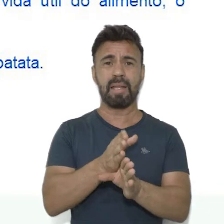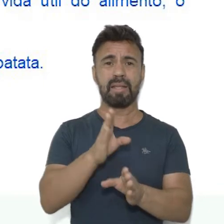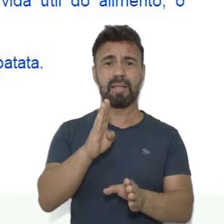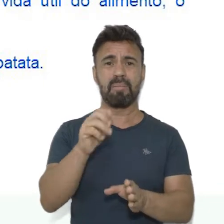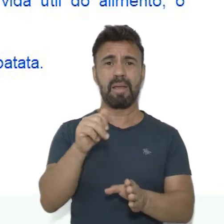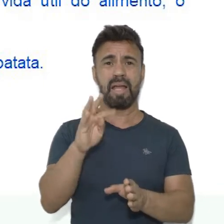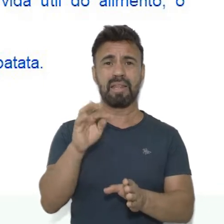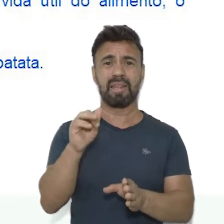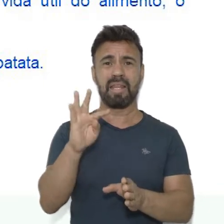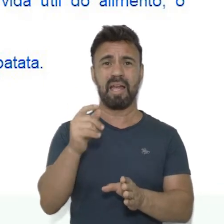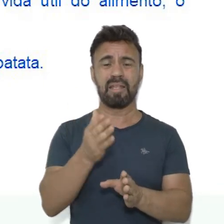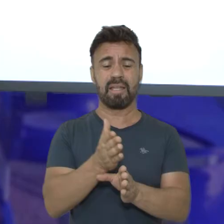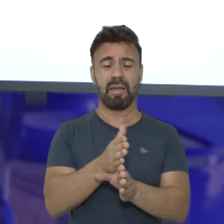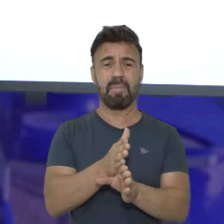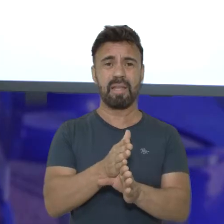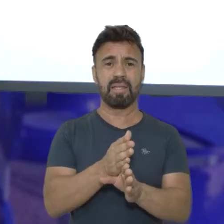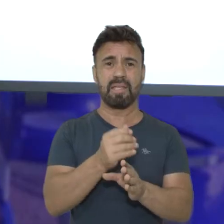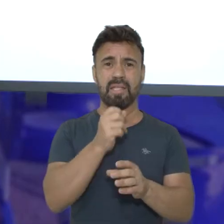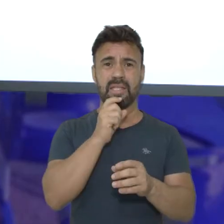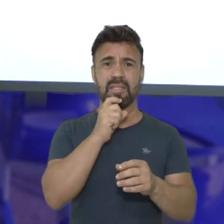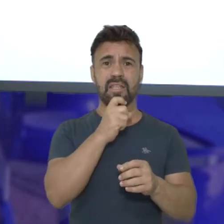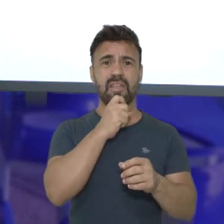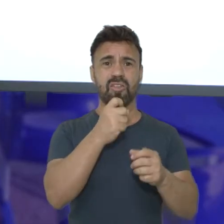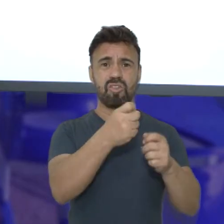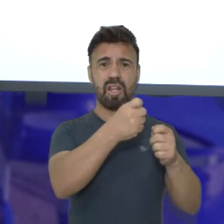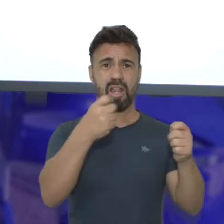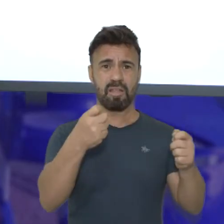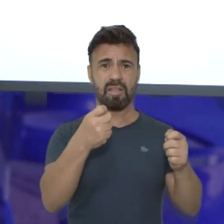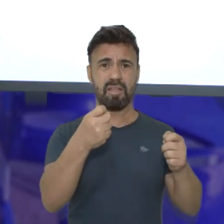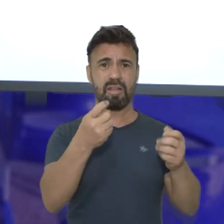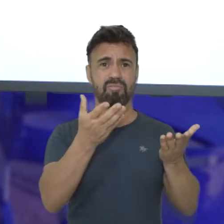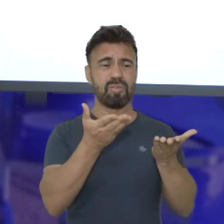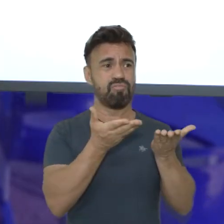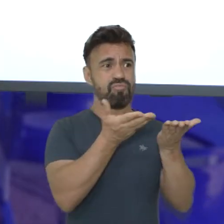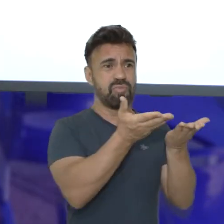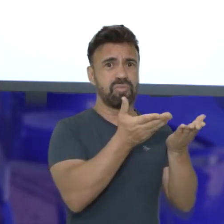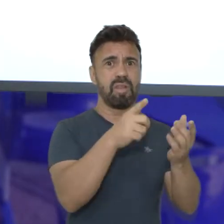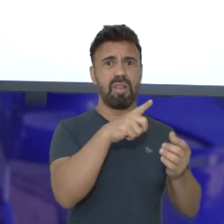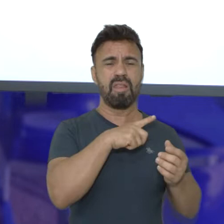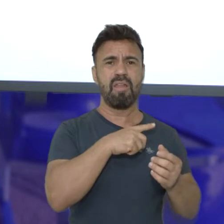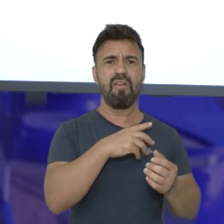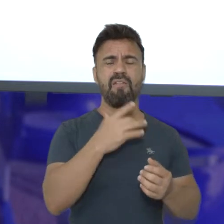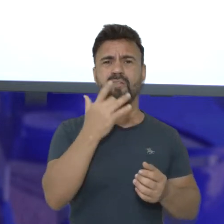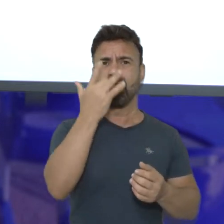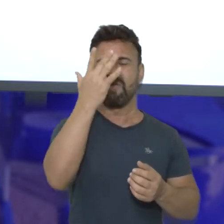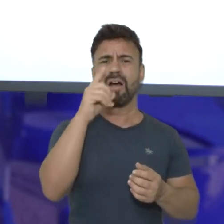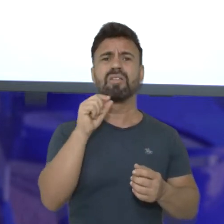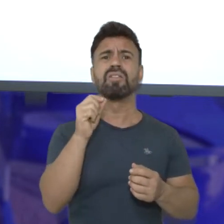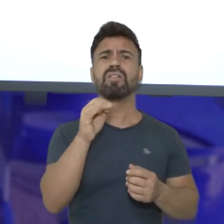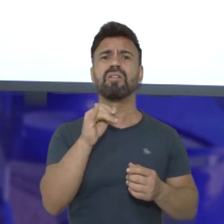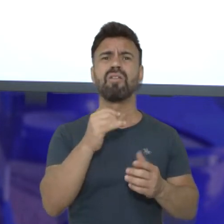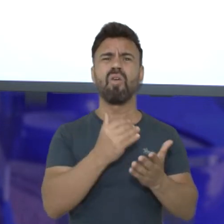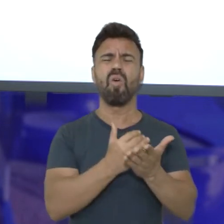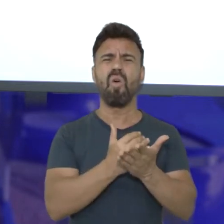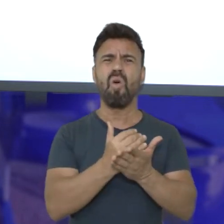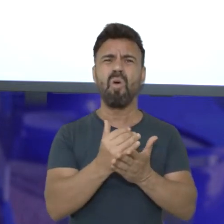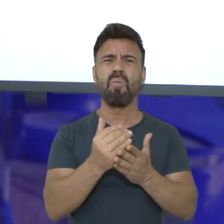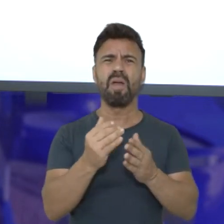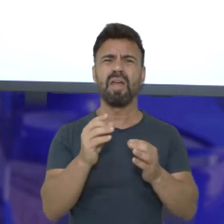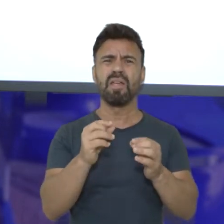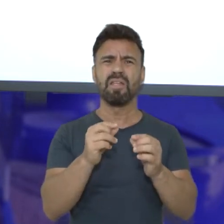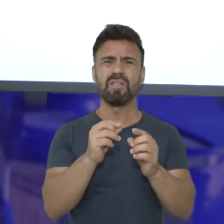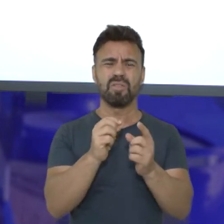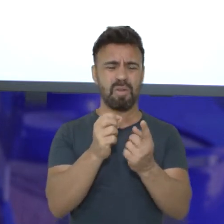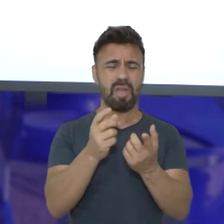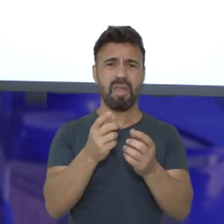você coloca lá a batata na sua geladeira, por exemplo, né, facilmente a batata ela começa a germinar. Você vai ver aquele talinho de planta